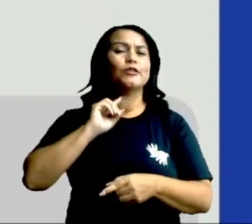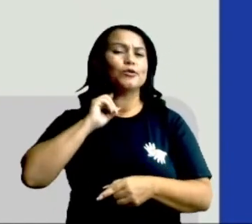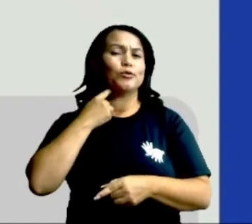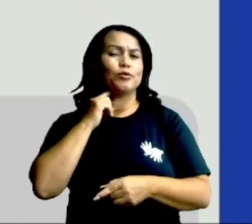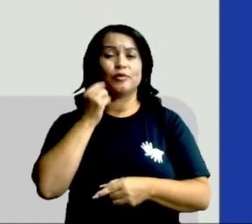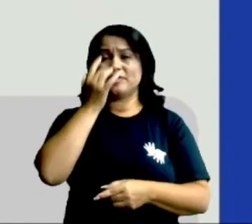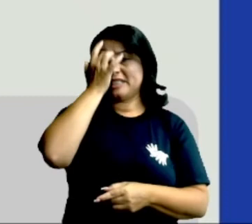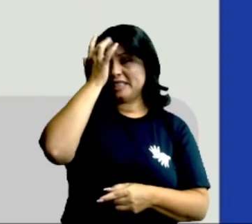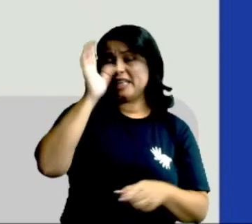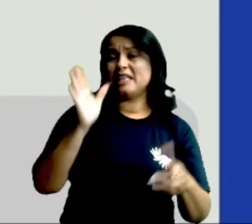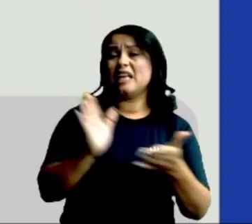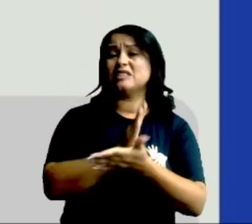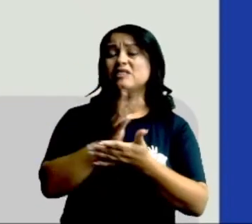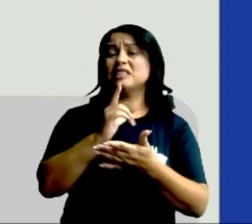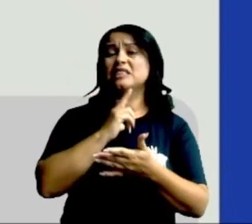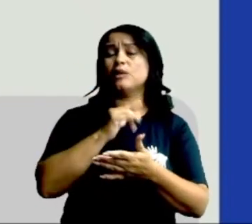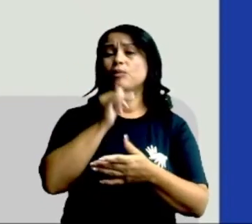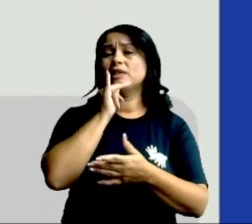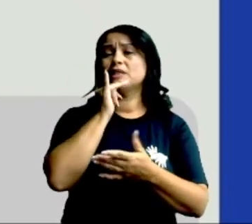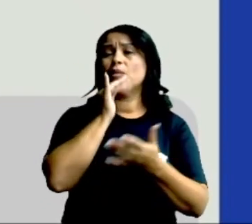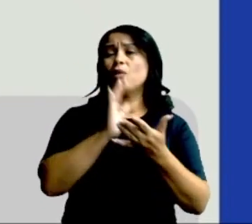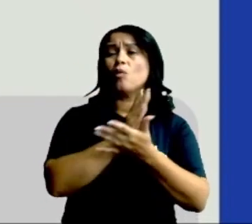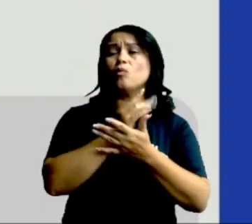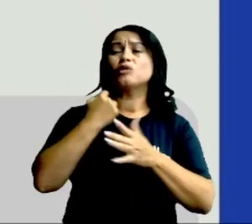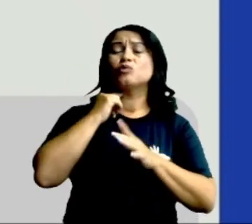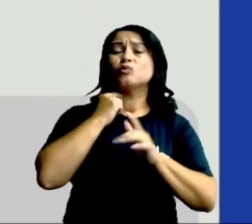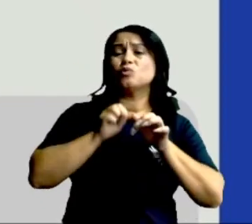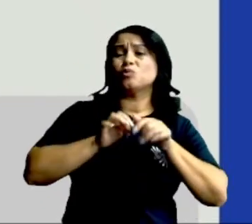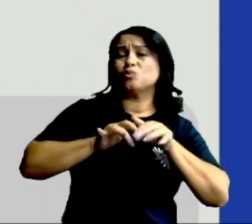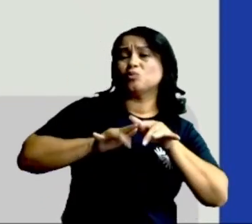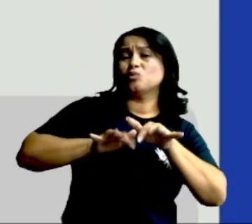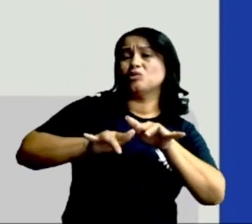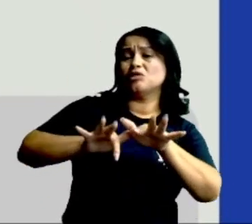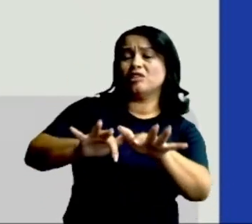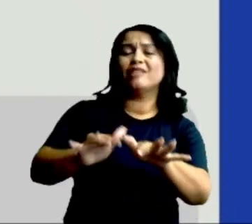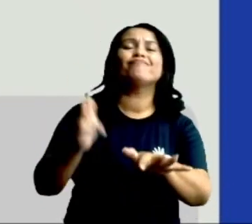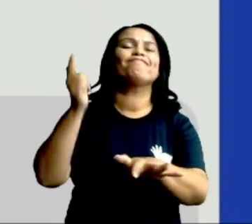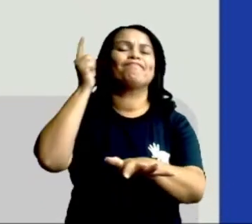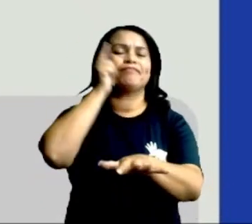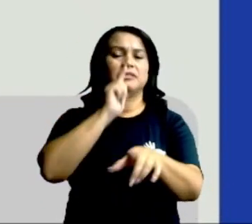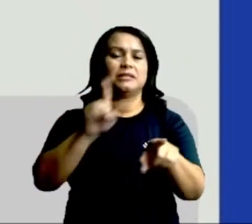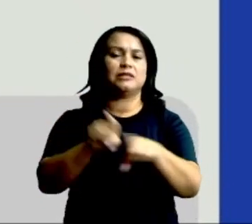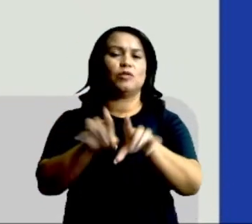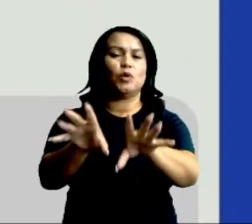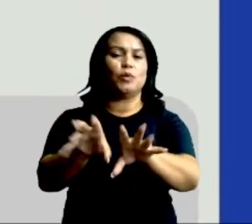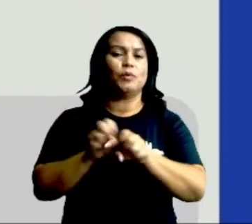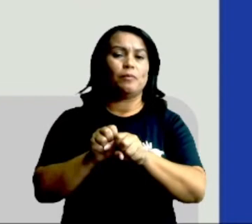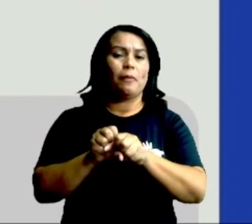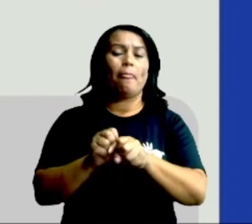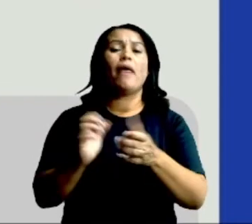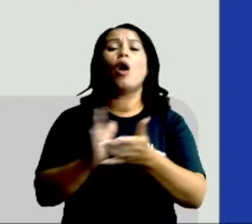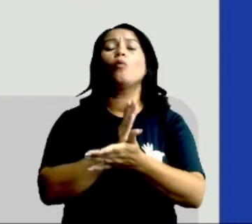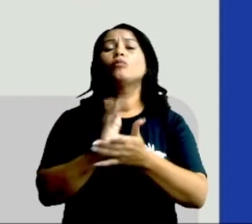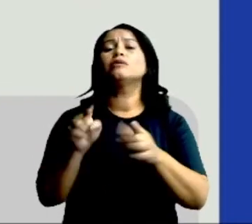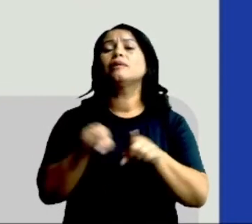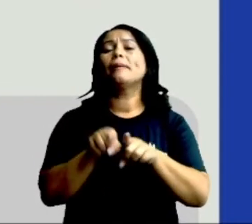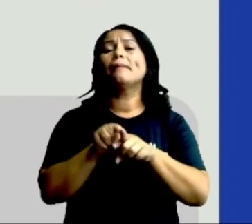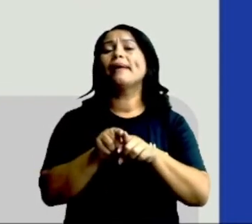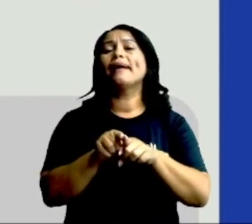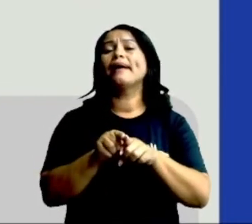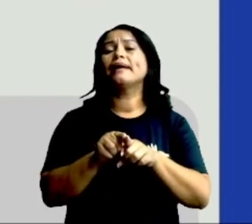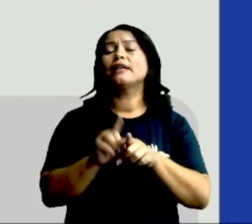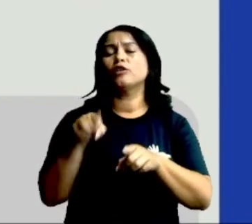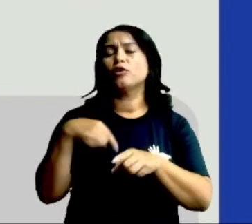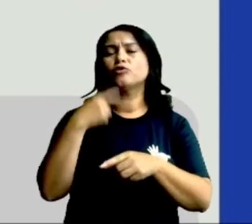ela ter acesso a algum tipo de fonte de contaminação, ela vai ser facilmente contaminada. E uma dessas fontes de contaminação, como a